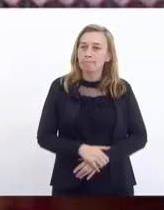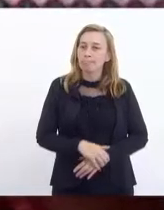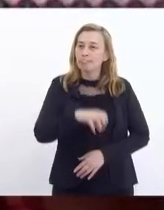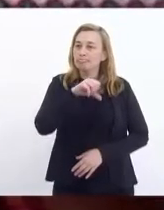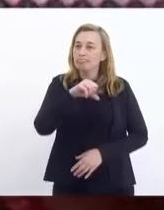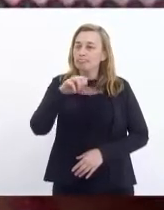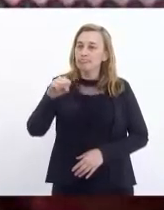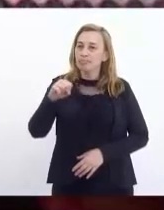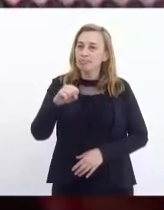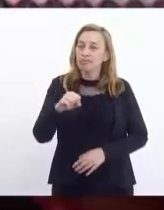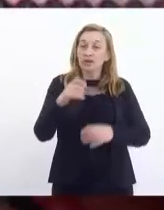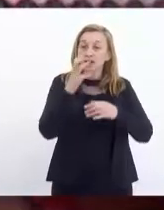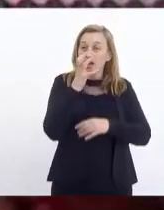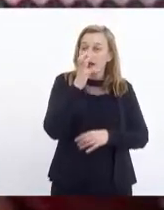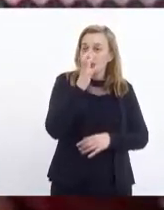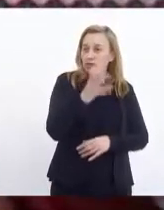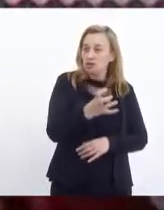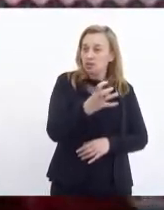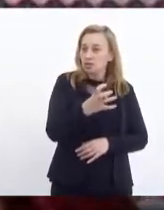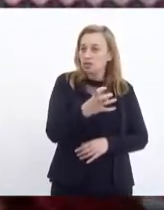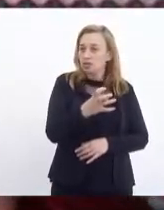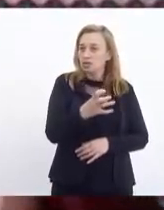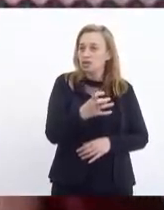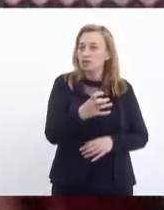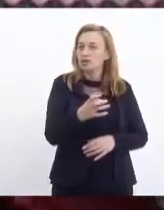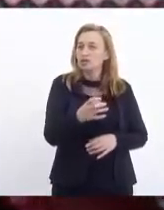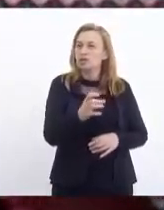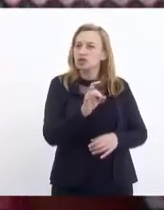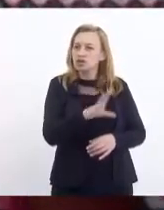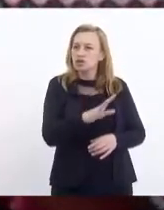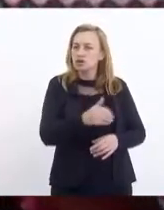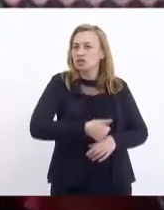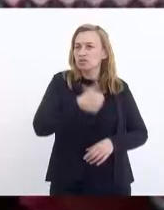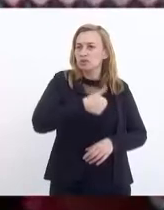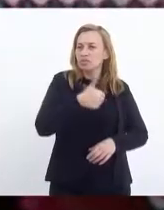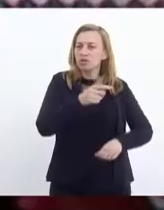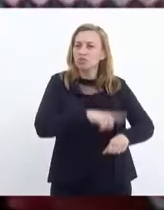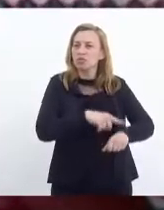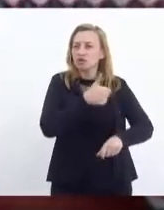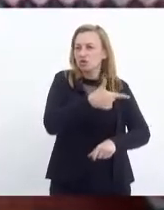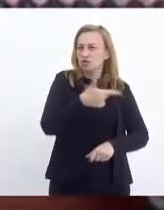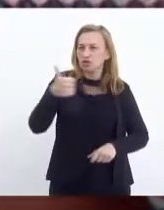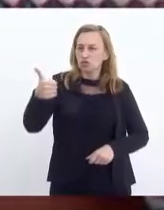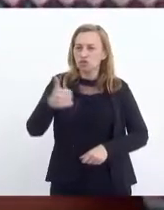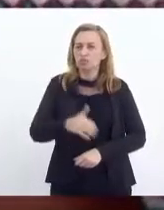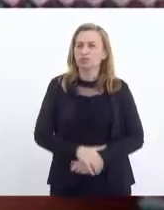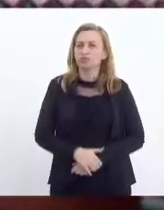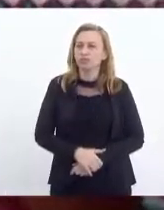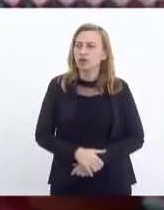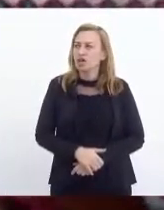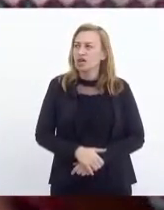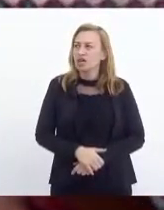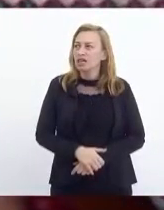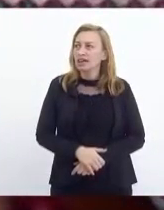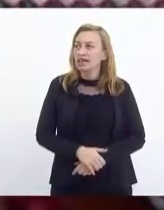50.098 denúncias feitas só nesse primeiro semestre de 2021. Desse